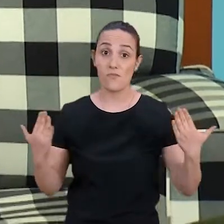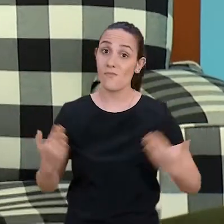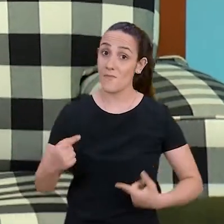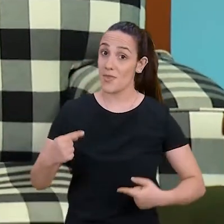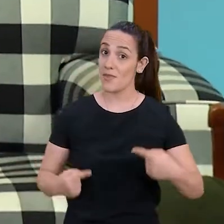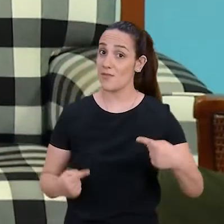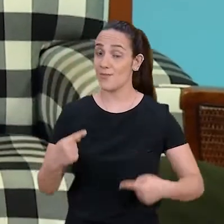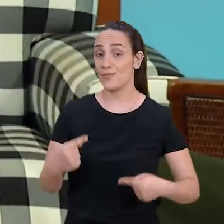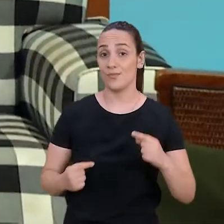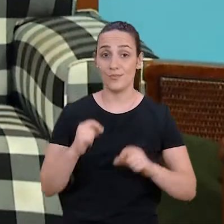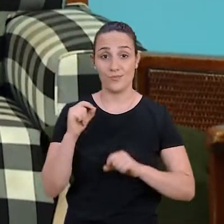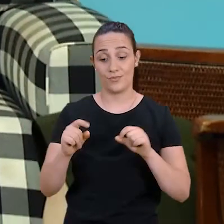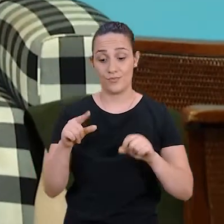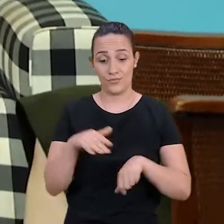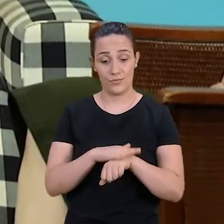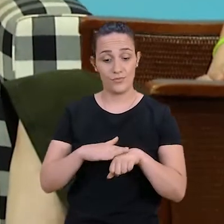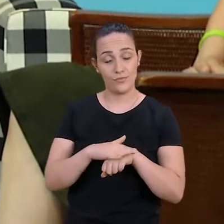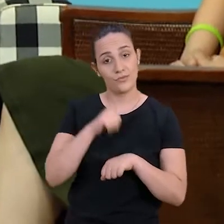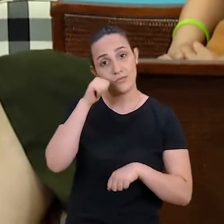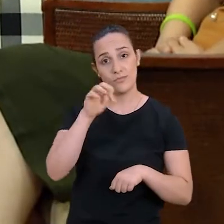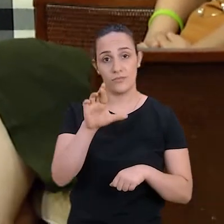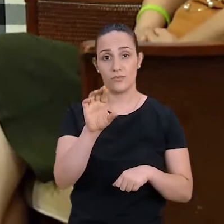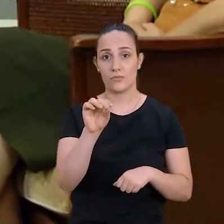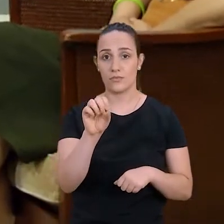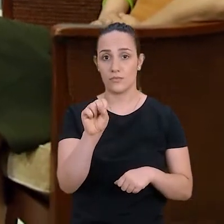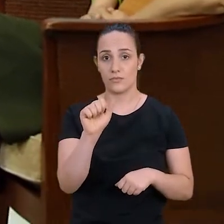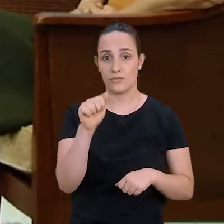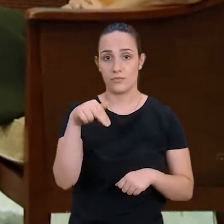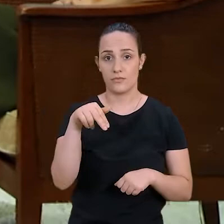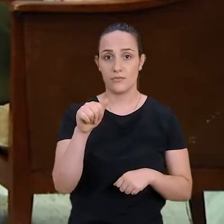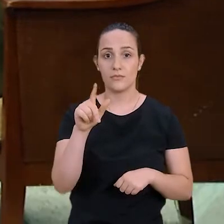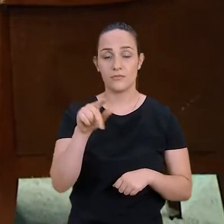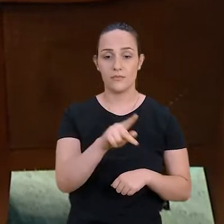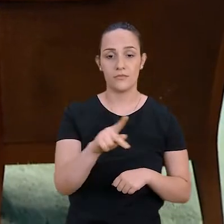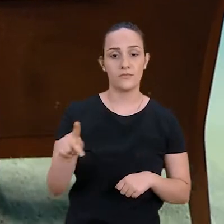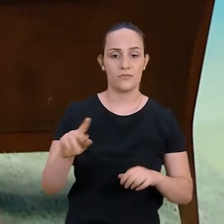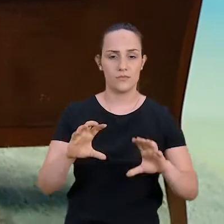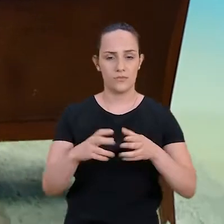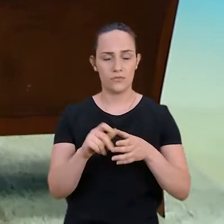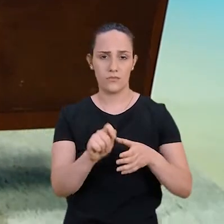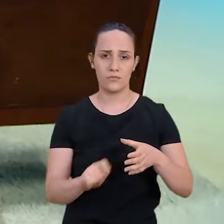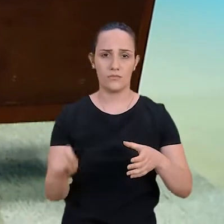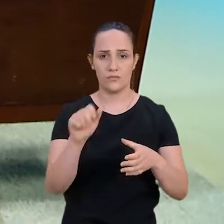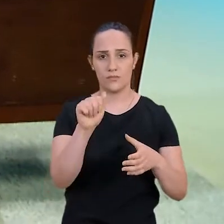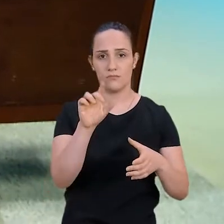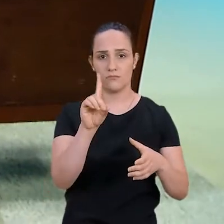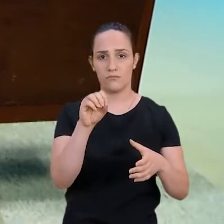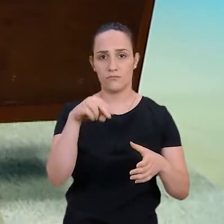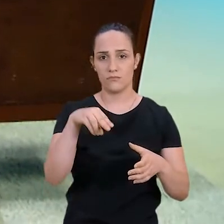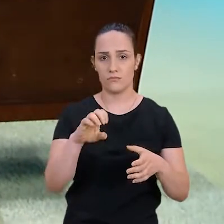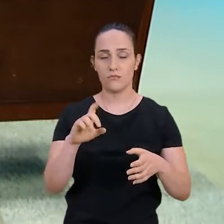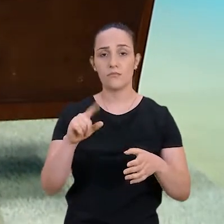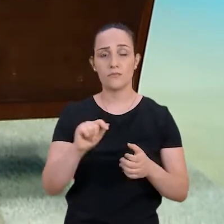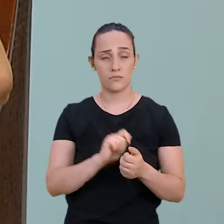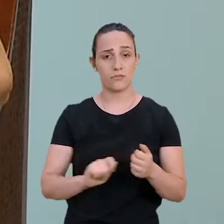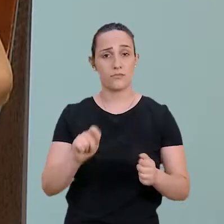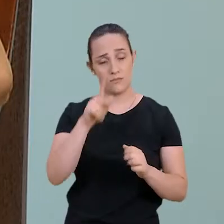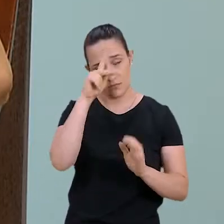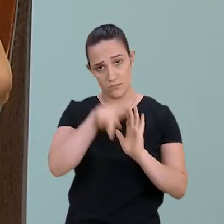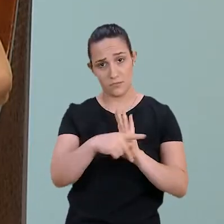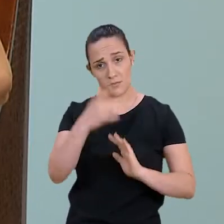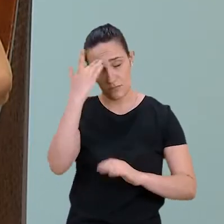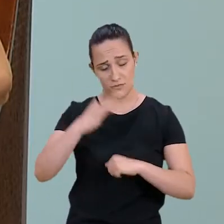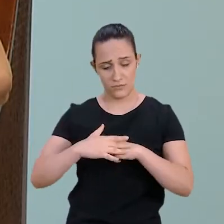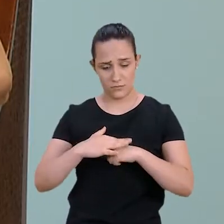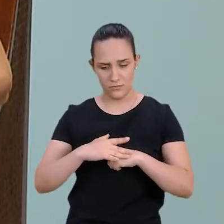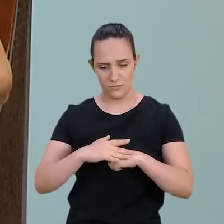dessa edição é com a Rosana Martins, presidente da ADONE, a Associação de Doenças Neuromusculares de Mato Grosso do Sul. Seja